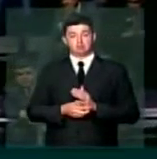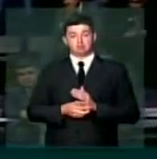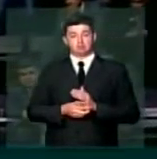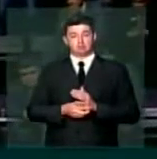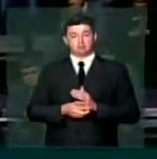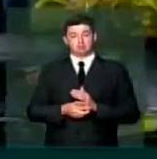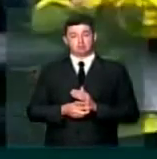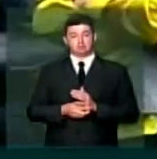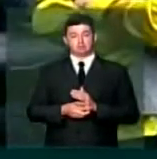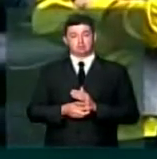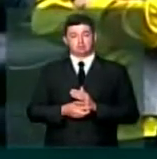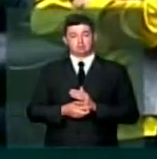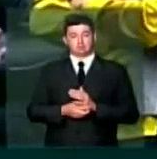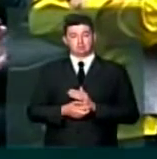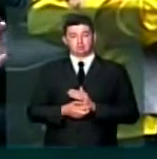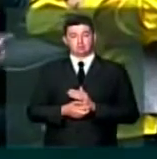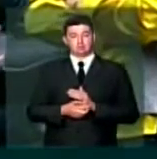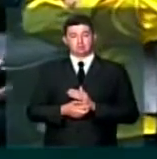O líder do governo,